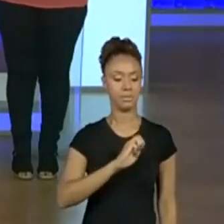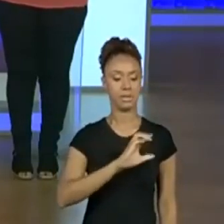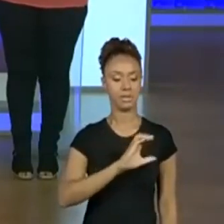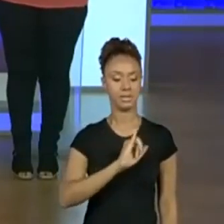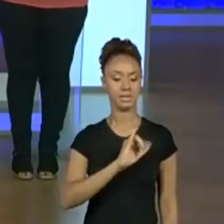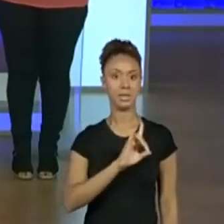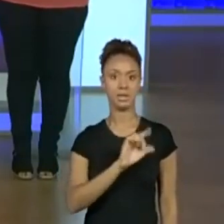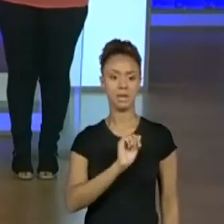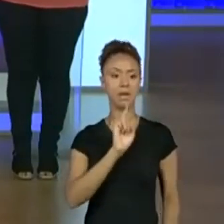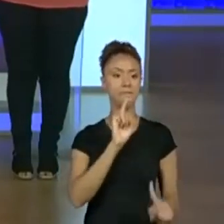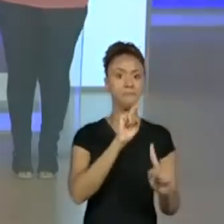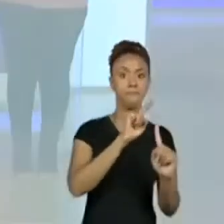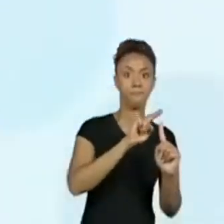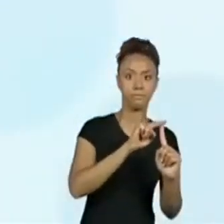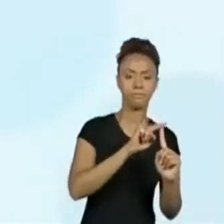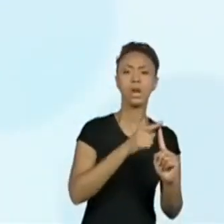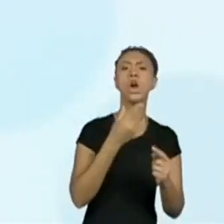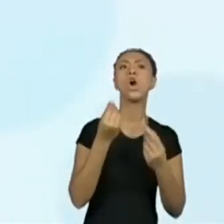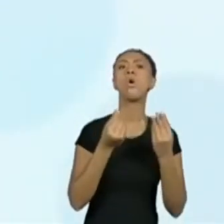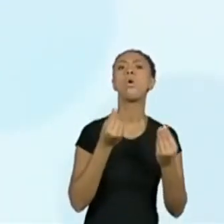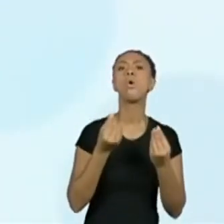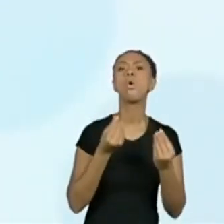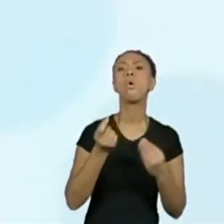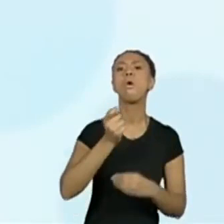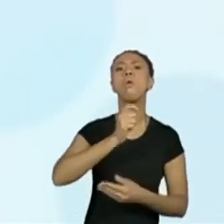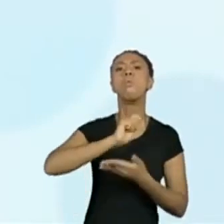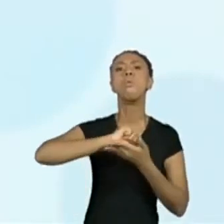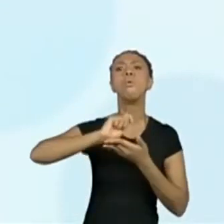Bela Adormecida. A